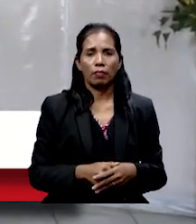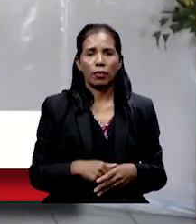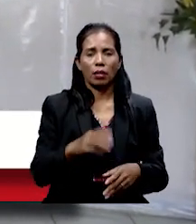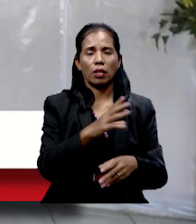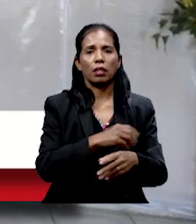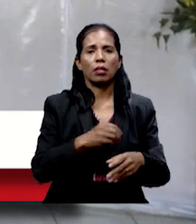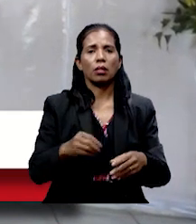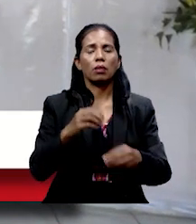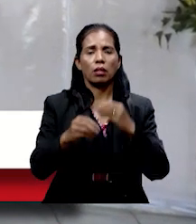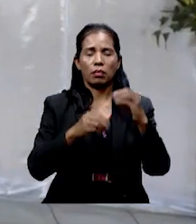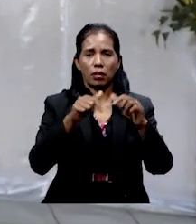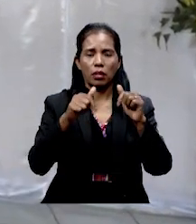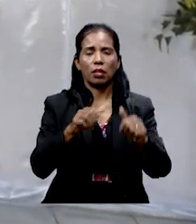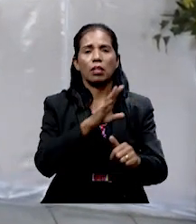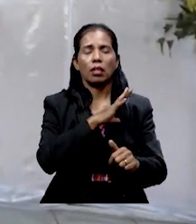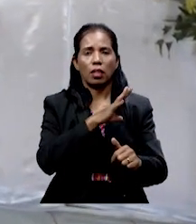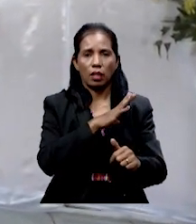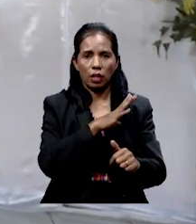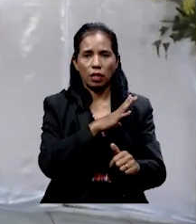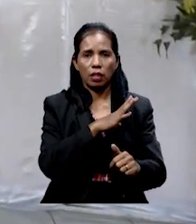Executivo né de rein lai